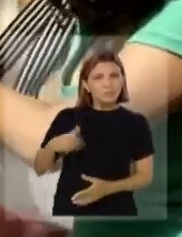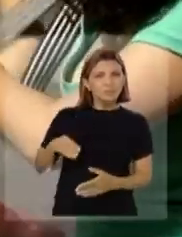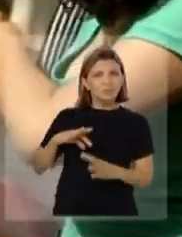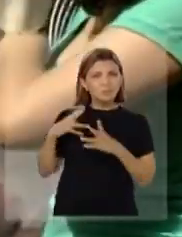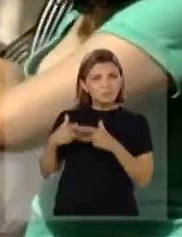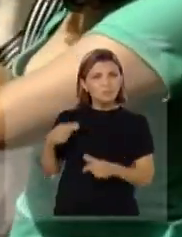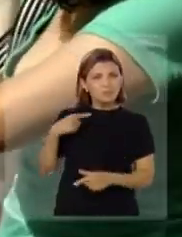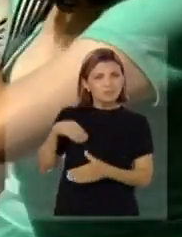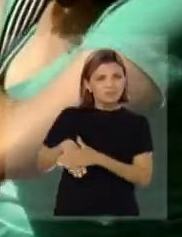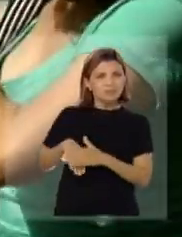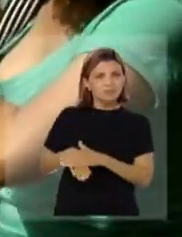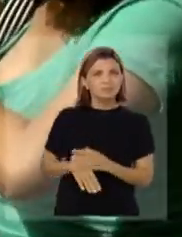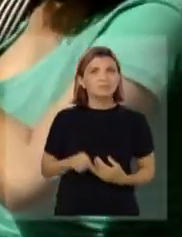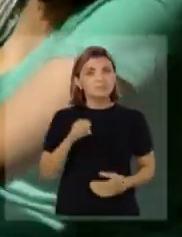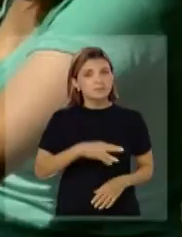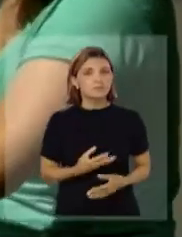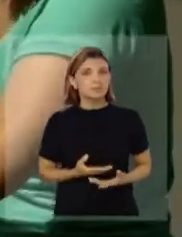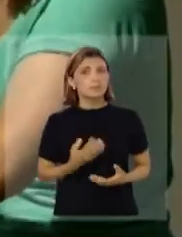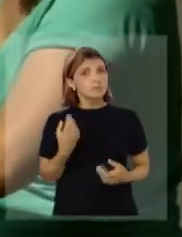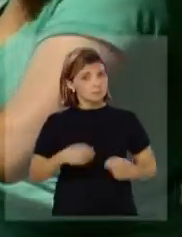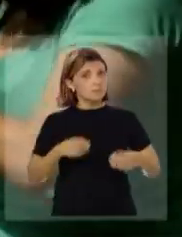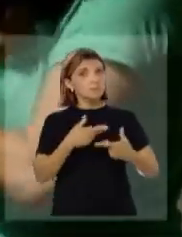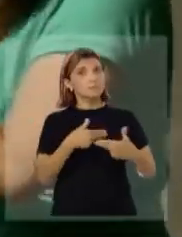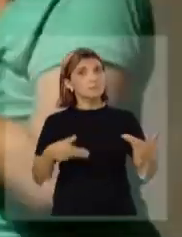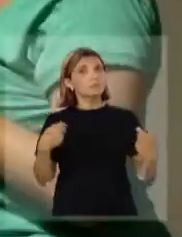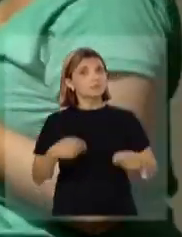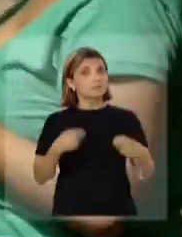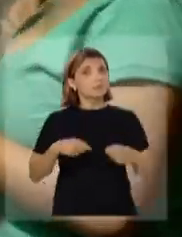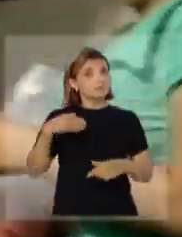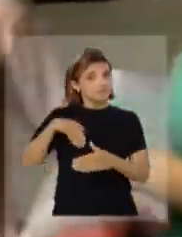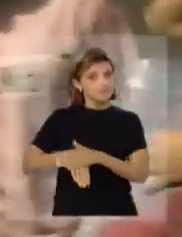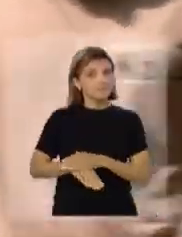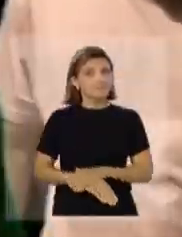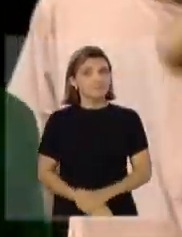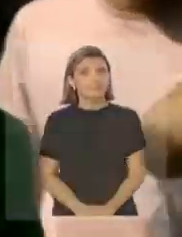hein? Não, JP. Só o que a gente vai precisar.